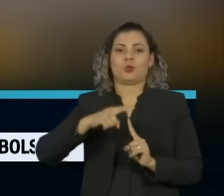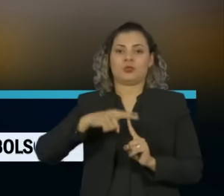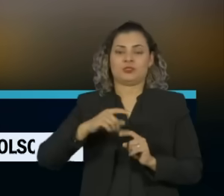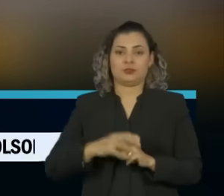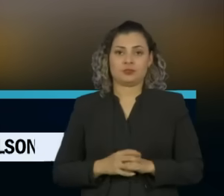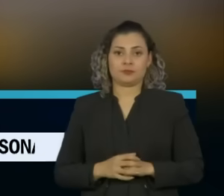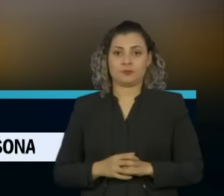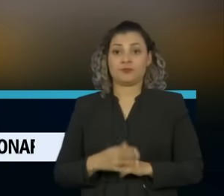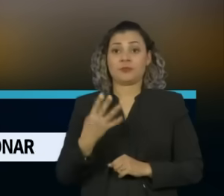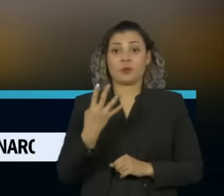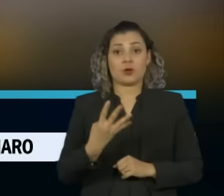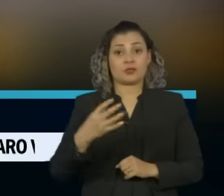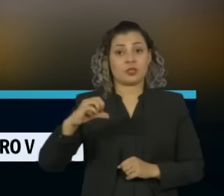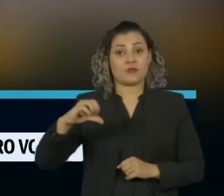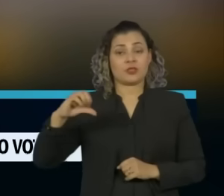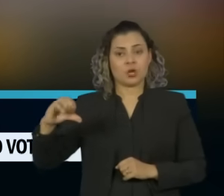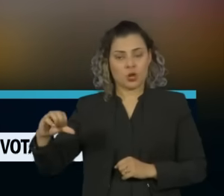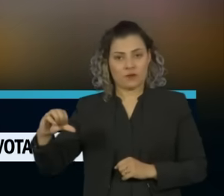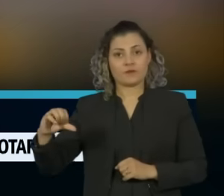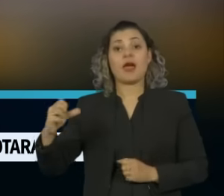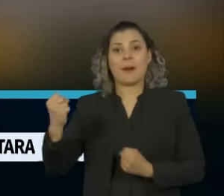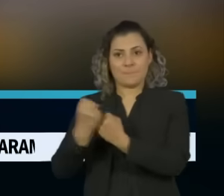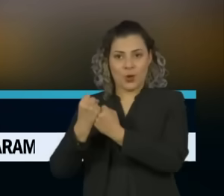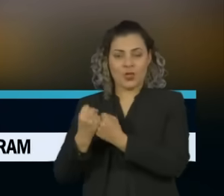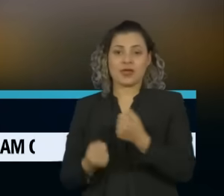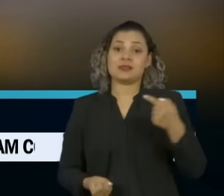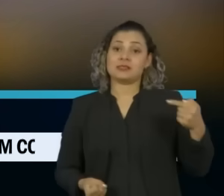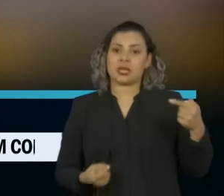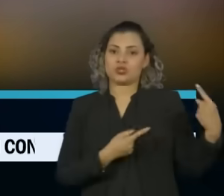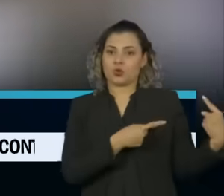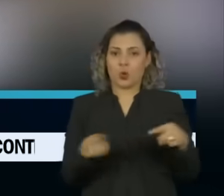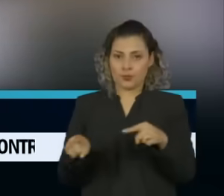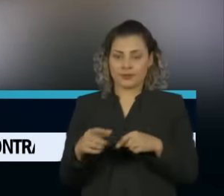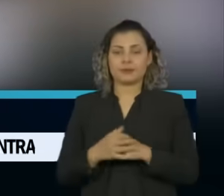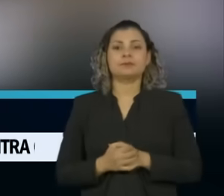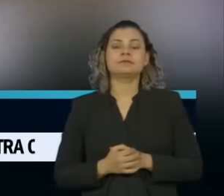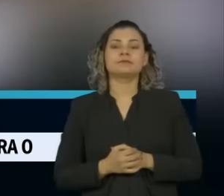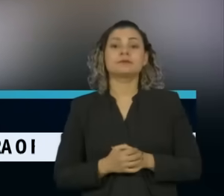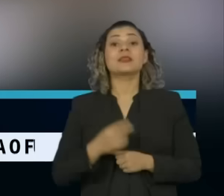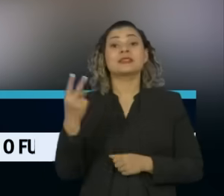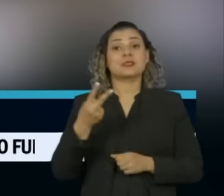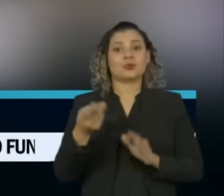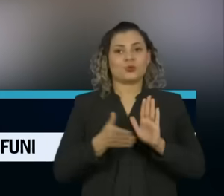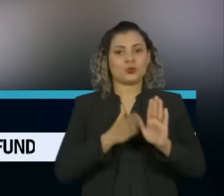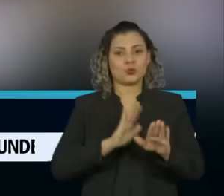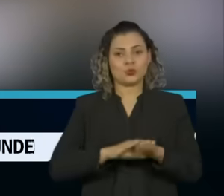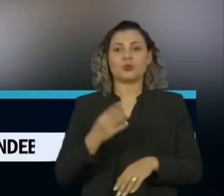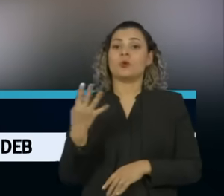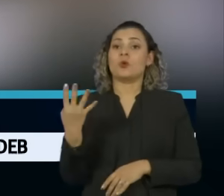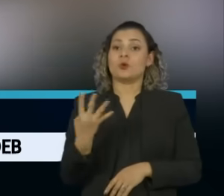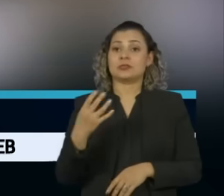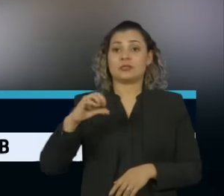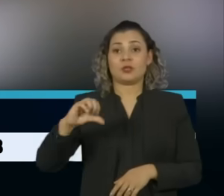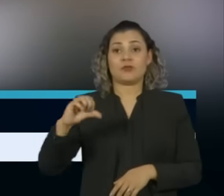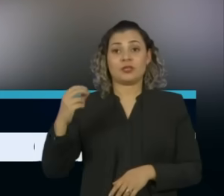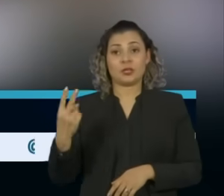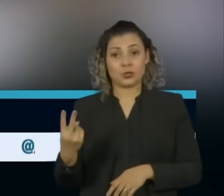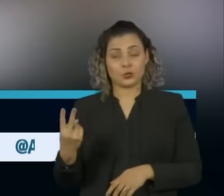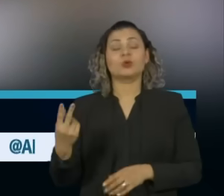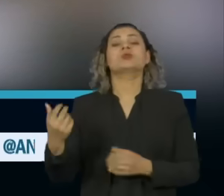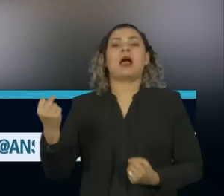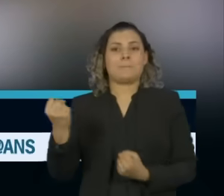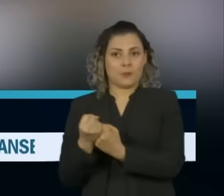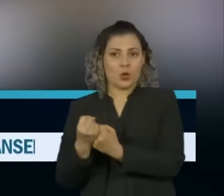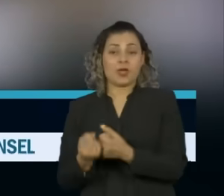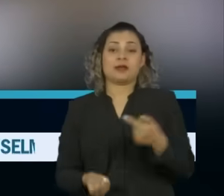votação ficou em 499 favoráveis e 7 contrários. No segundo, foram 492 votos a